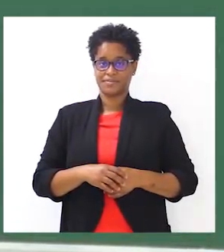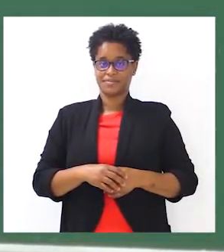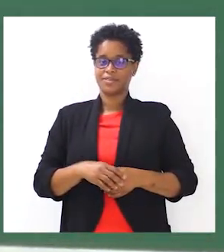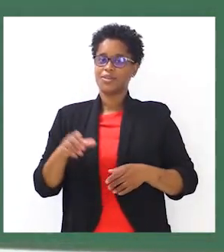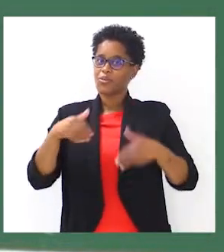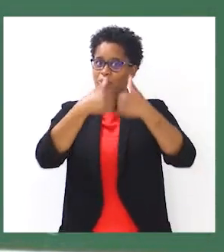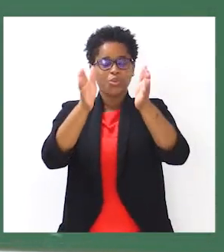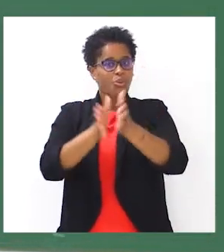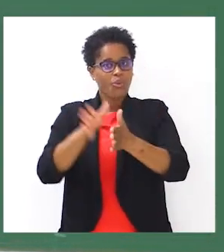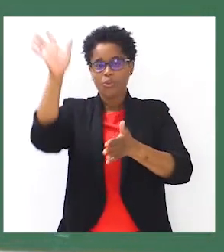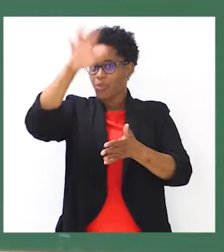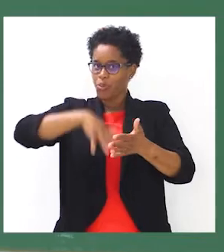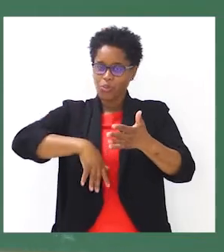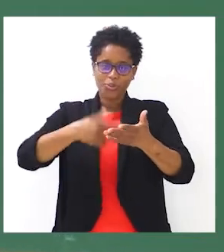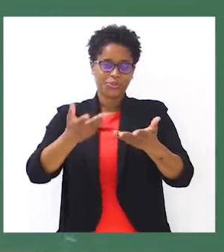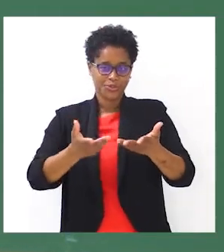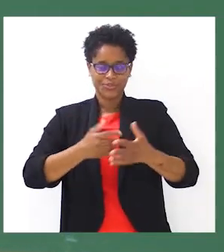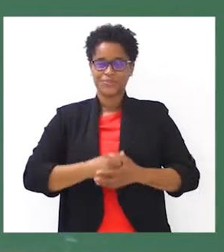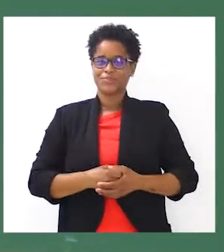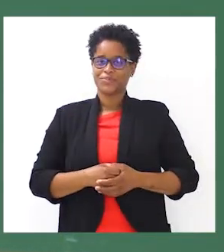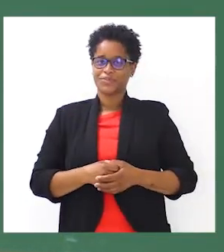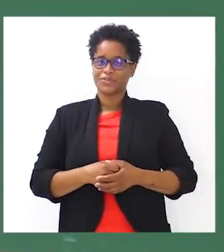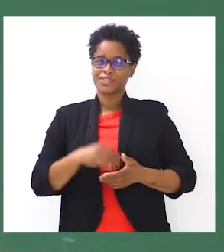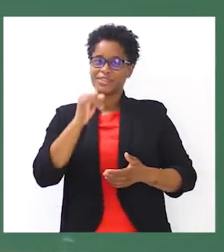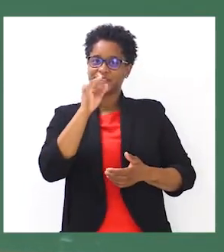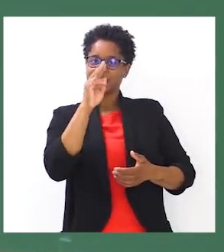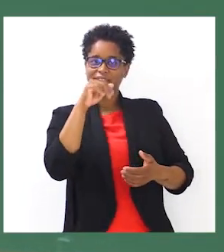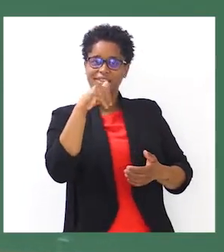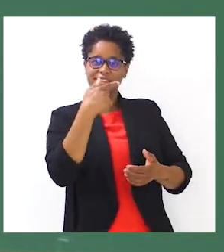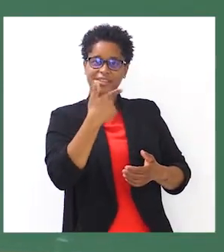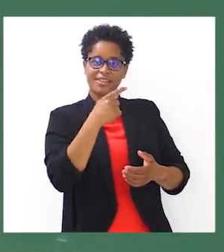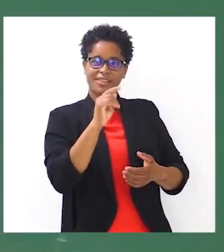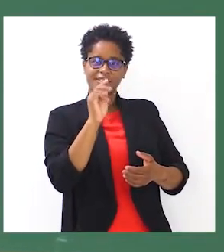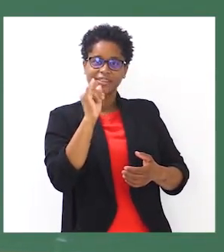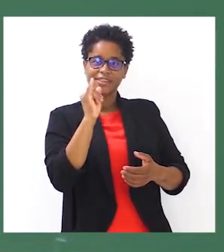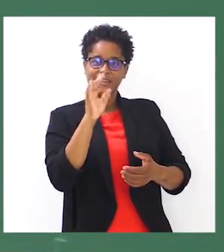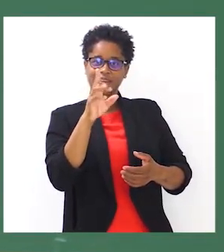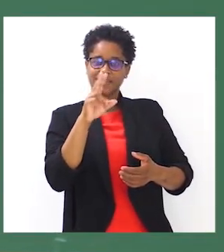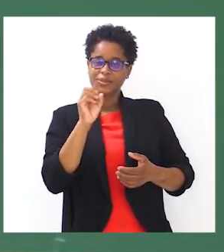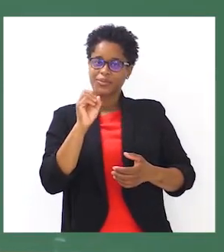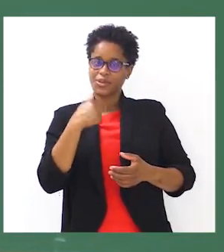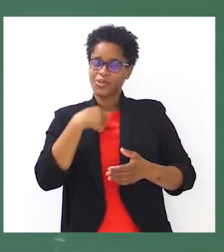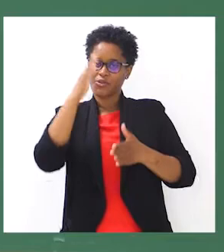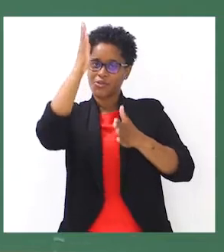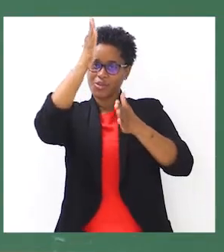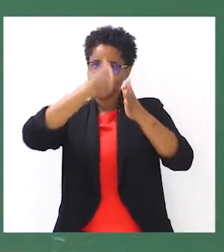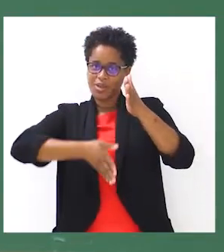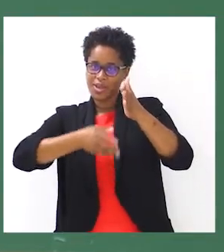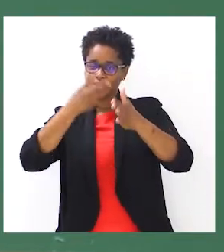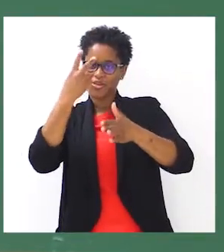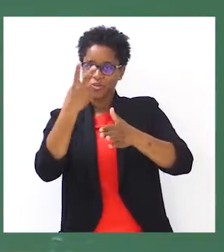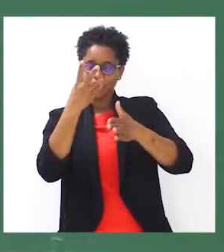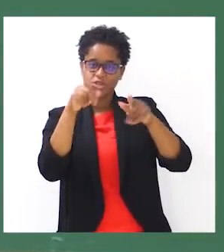o inteiro, não é? O inteiro, vou dividir inteiro em 2